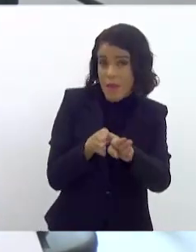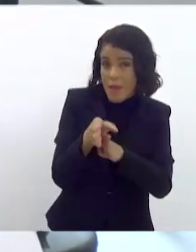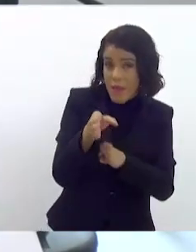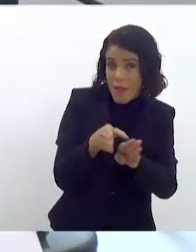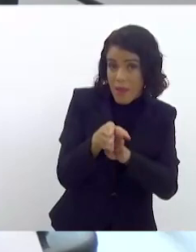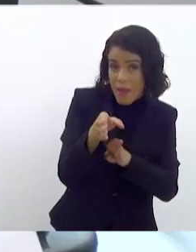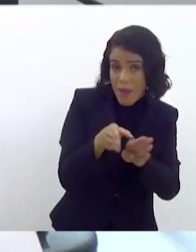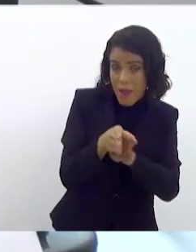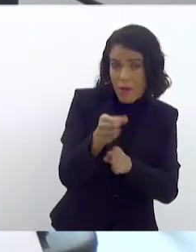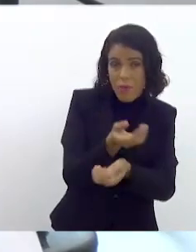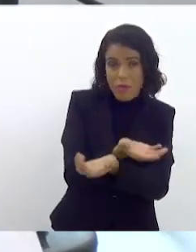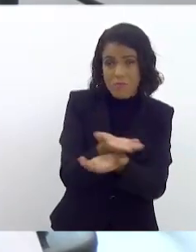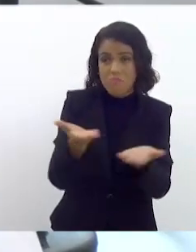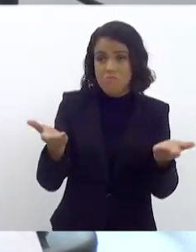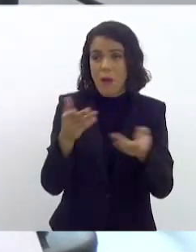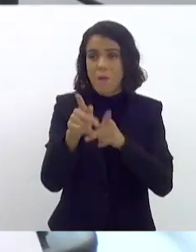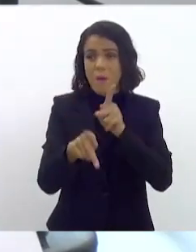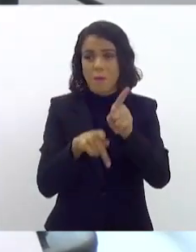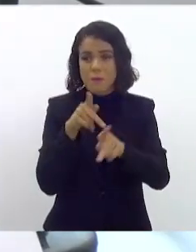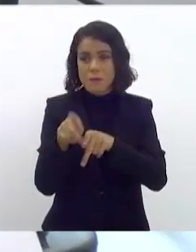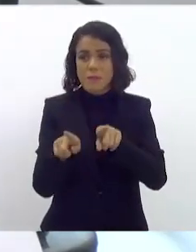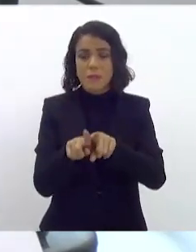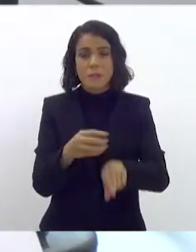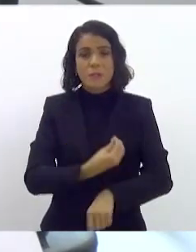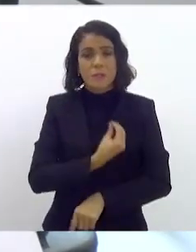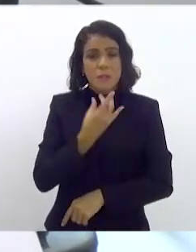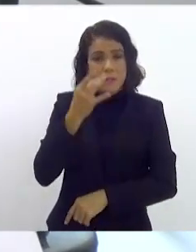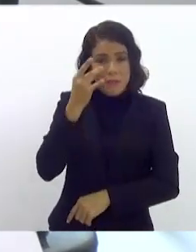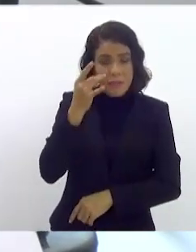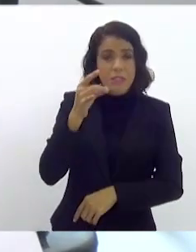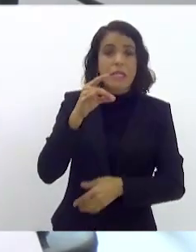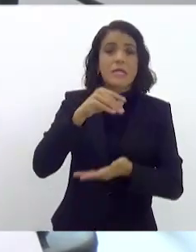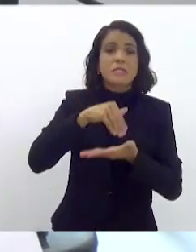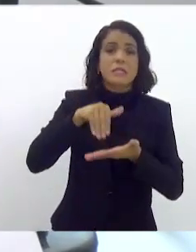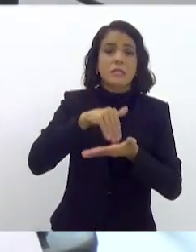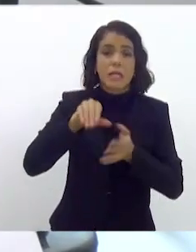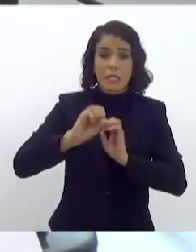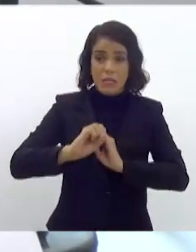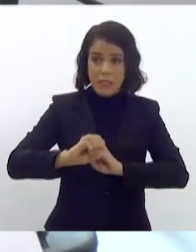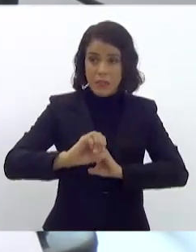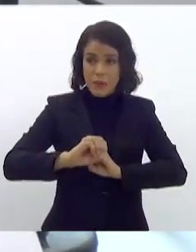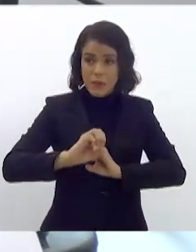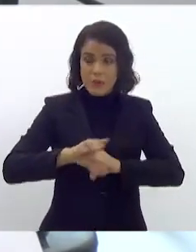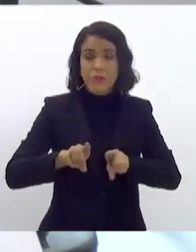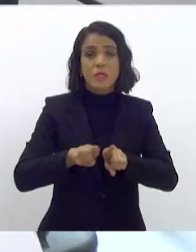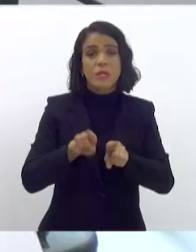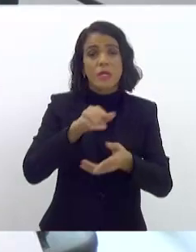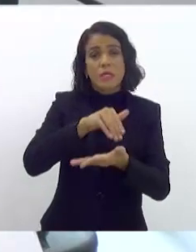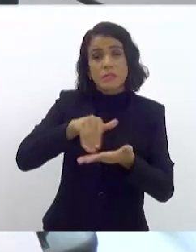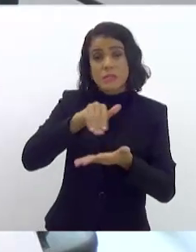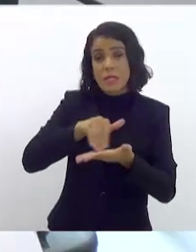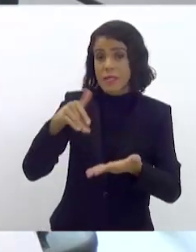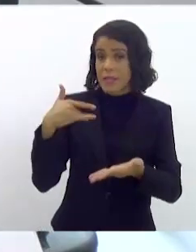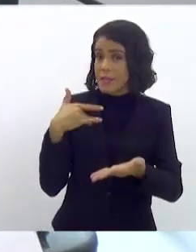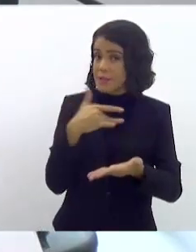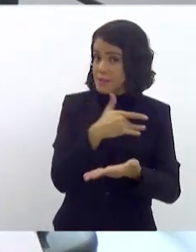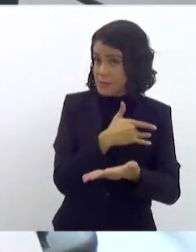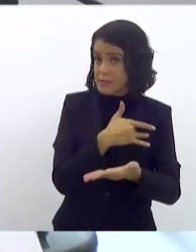que a CPI trarão, a participação também aqui da Secretaria de Educação e da Secretaria de